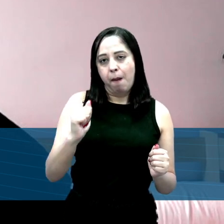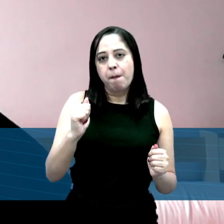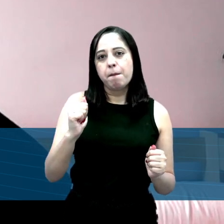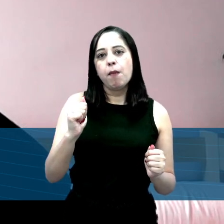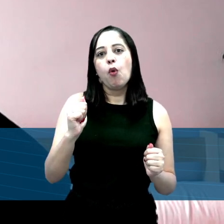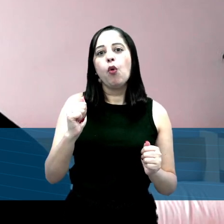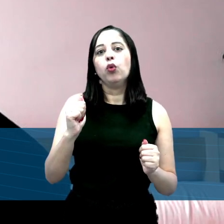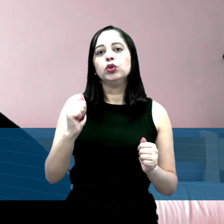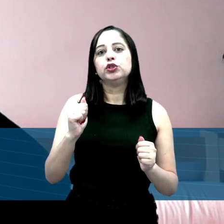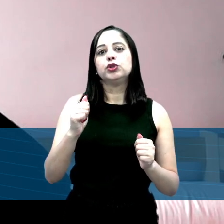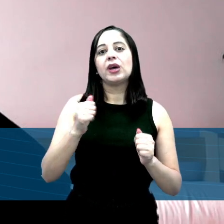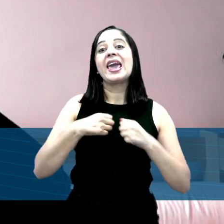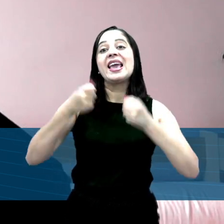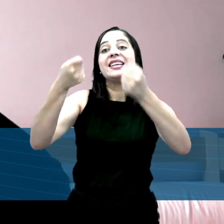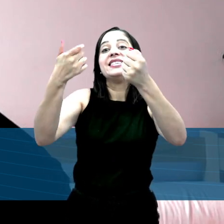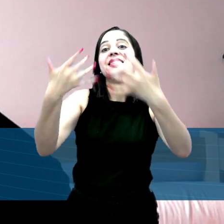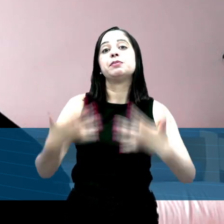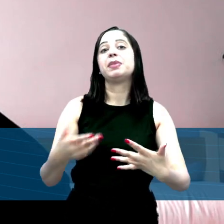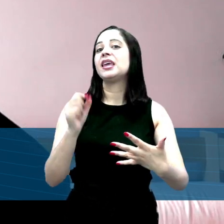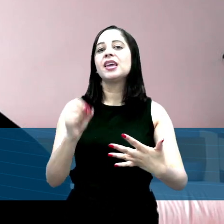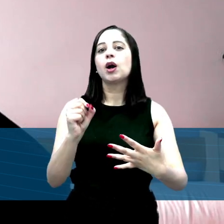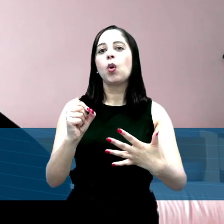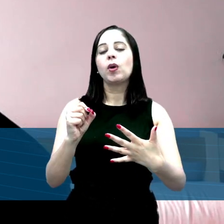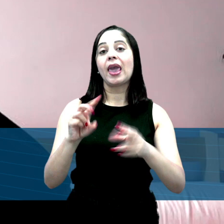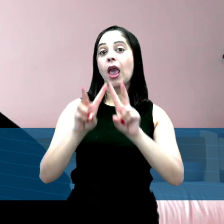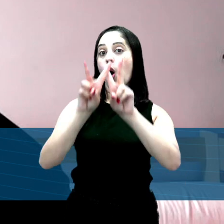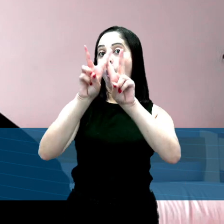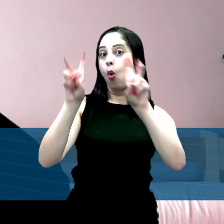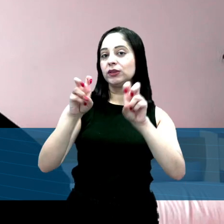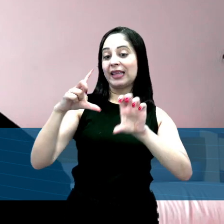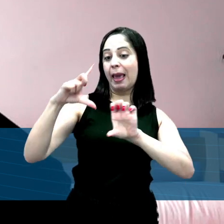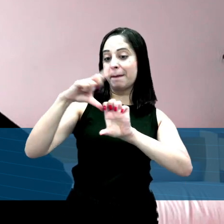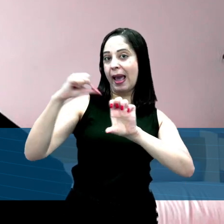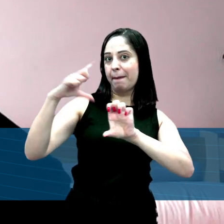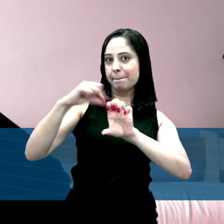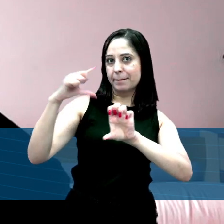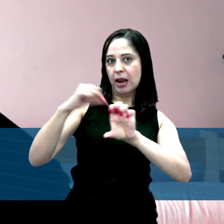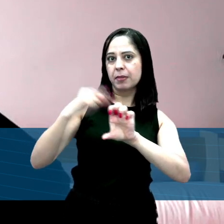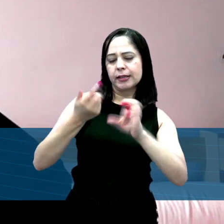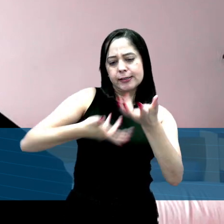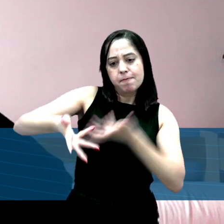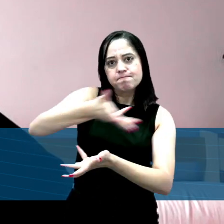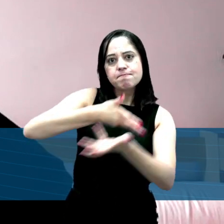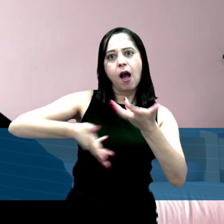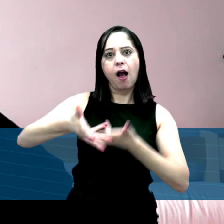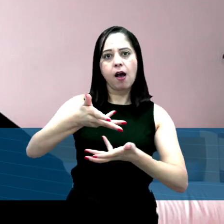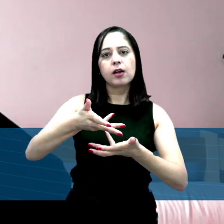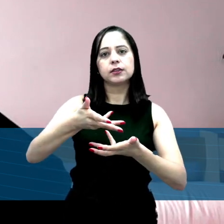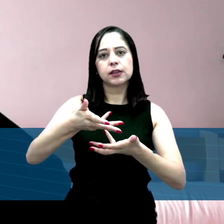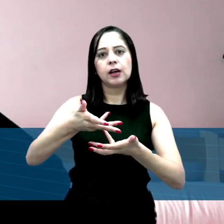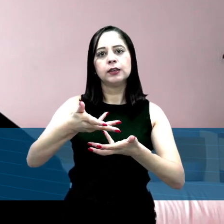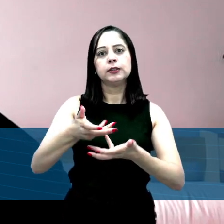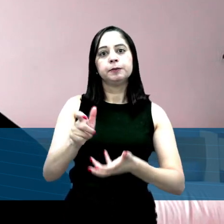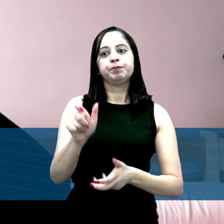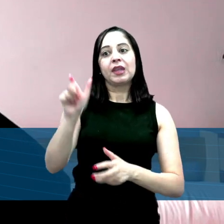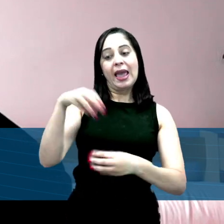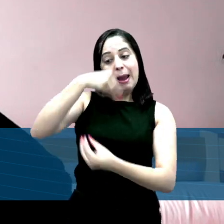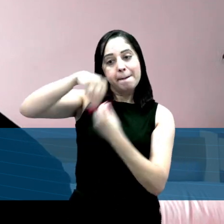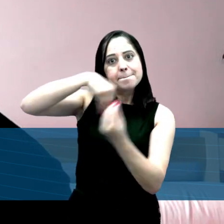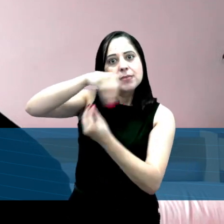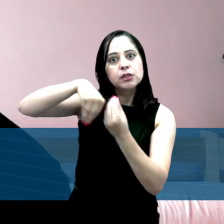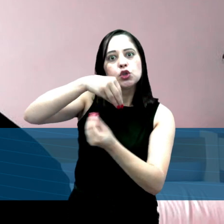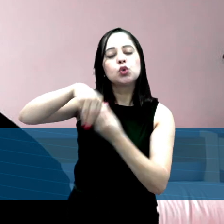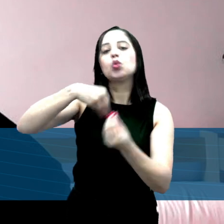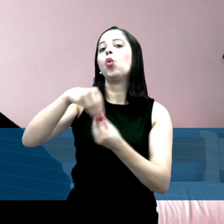Burke, ele trabalha muito essa ideia do hibridismo cultural, né, entre essas diferentes culturas, né? E aí ele vai falar que essa